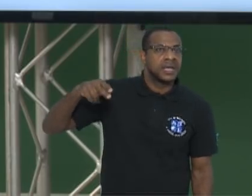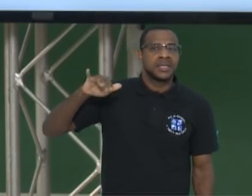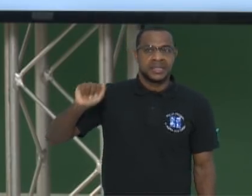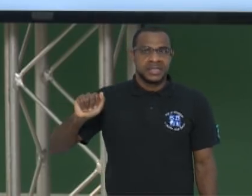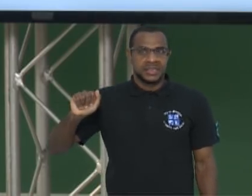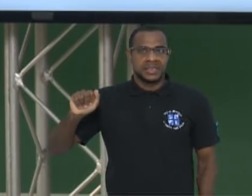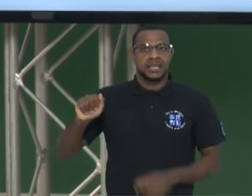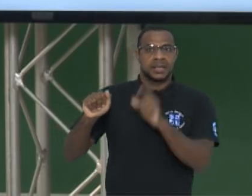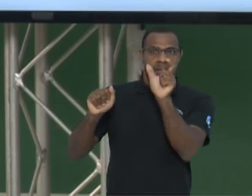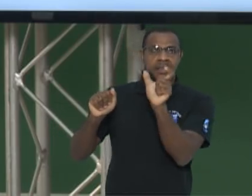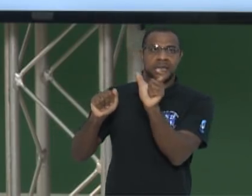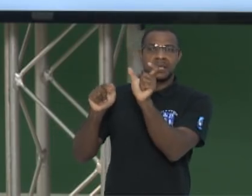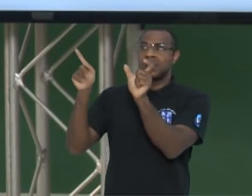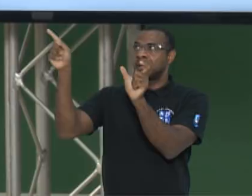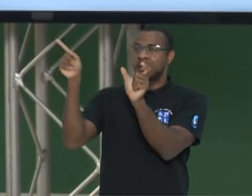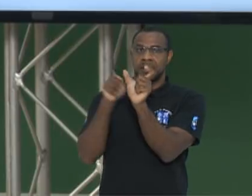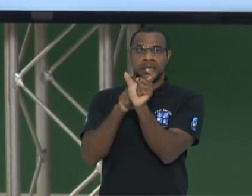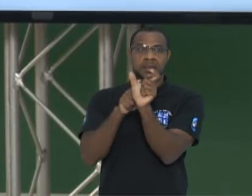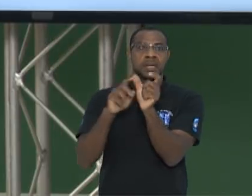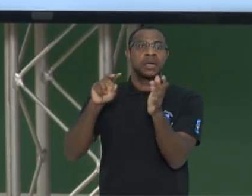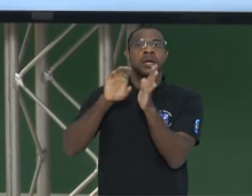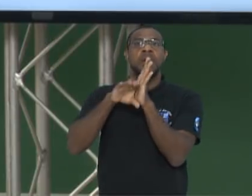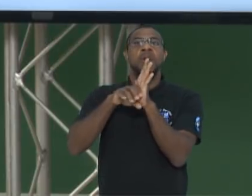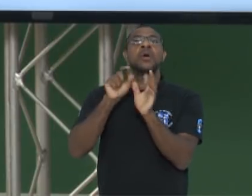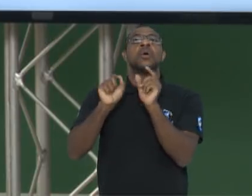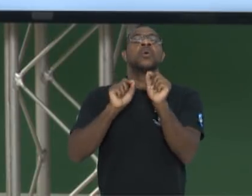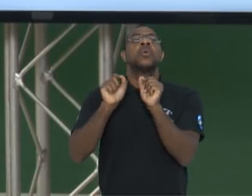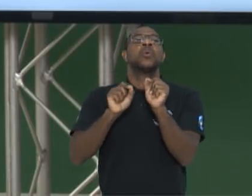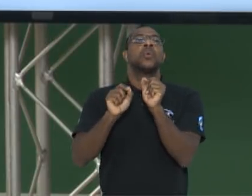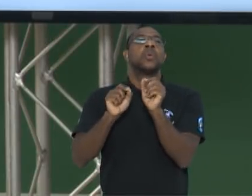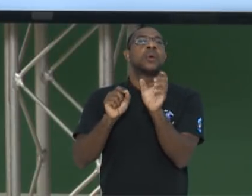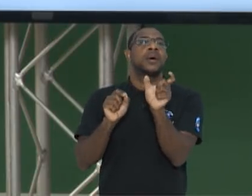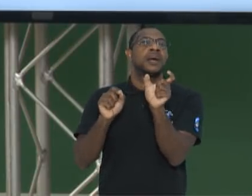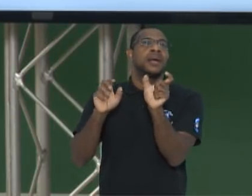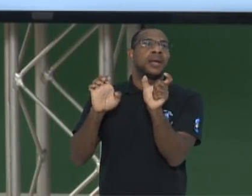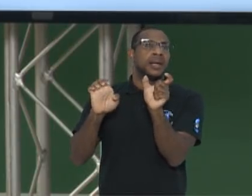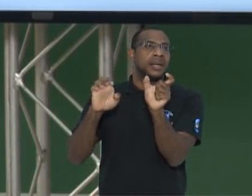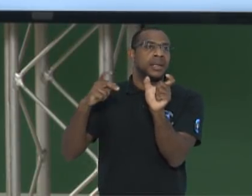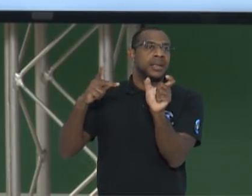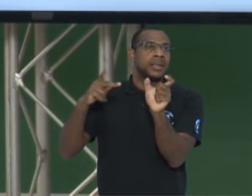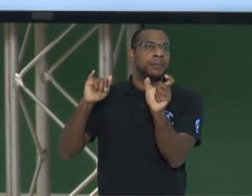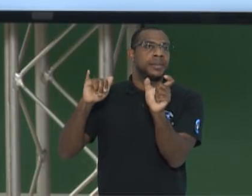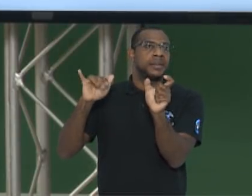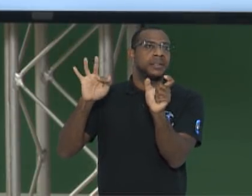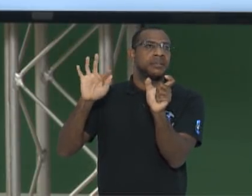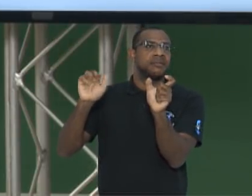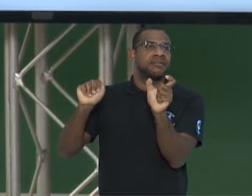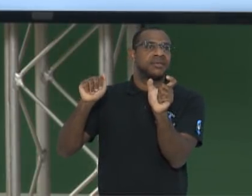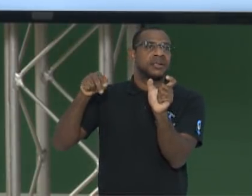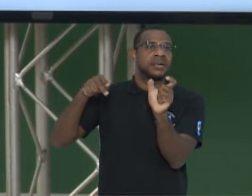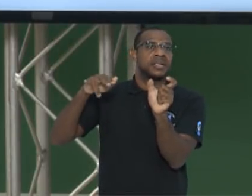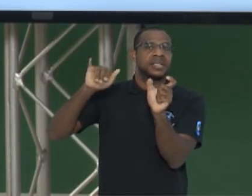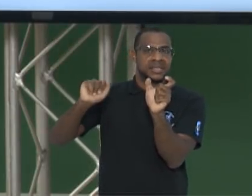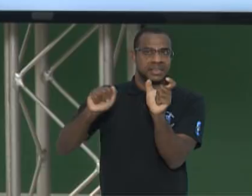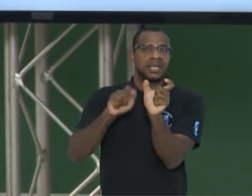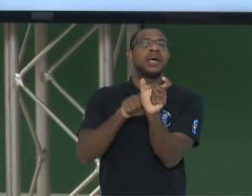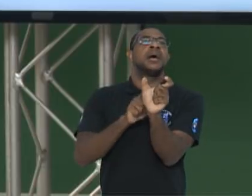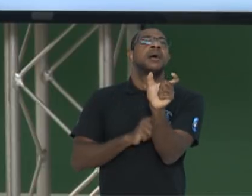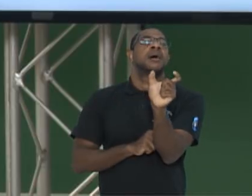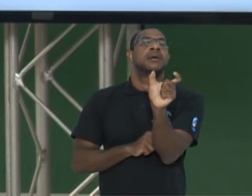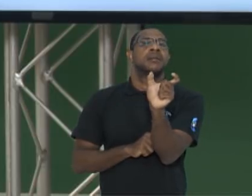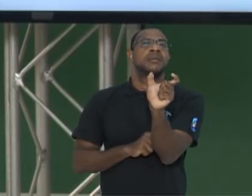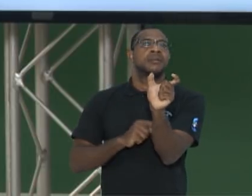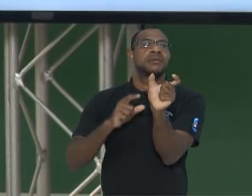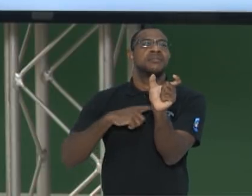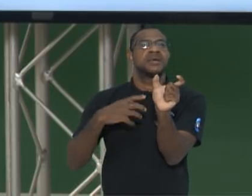anunciado no início da aula, né, é um conceito que vocês vão ver também com frequência nos contos da Clarice